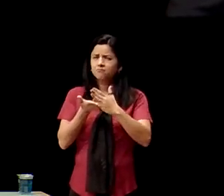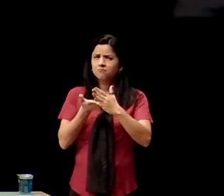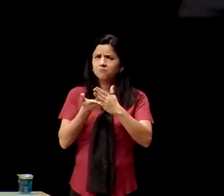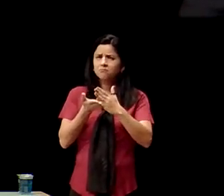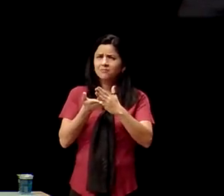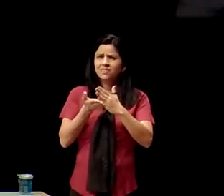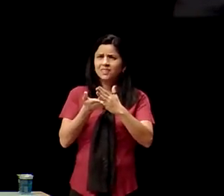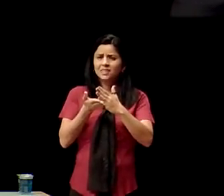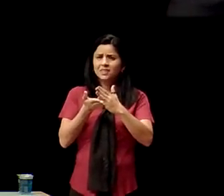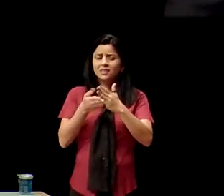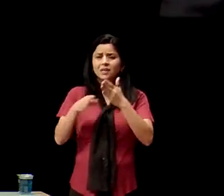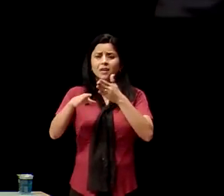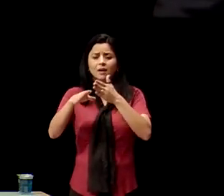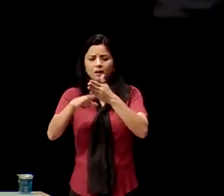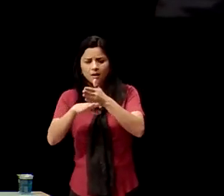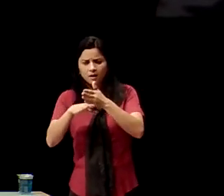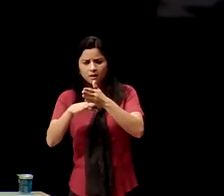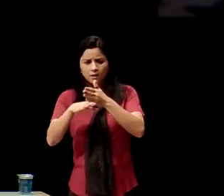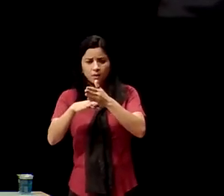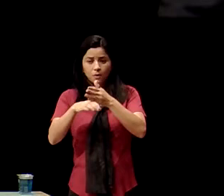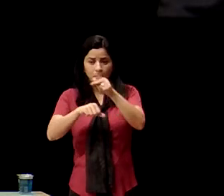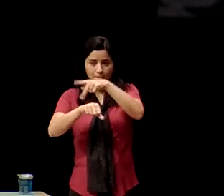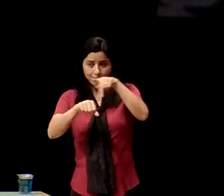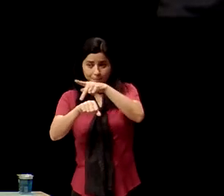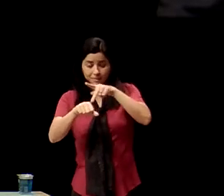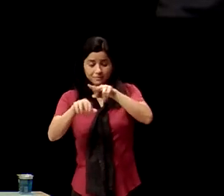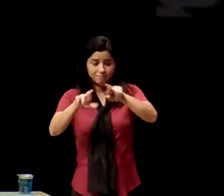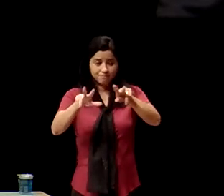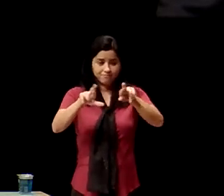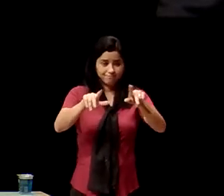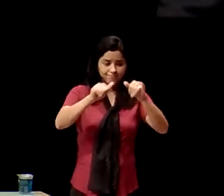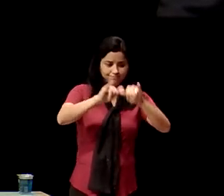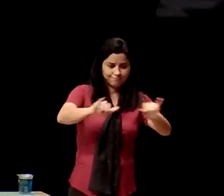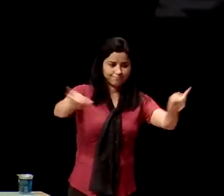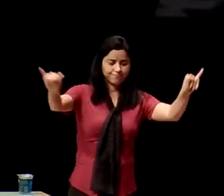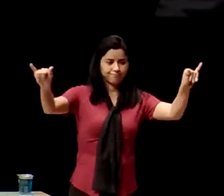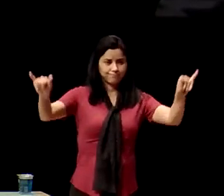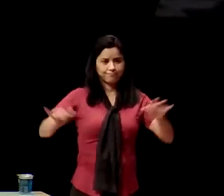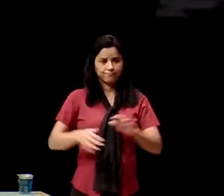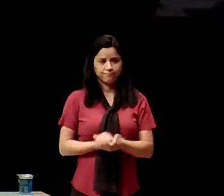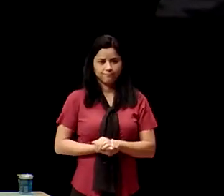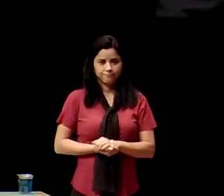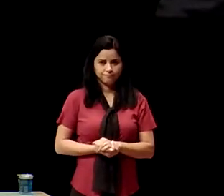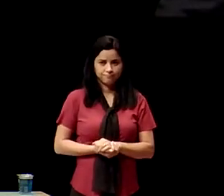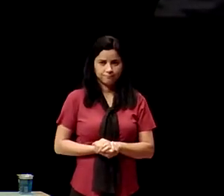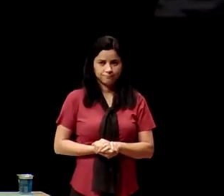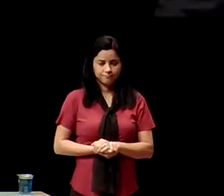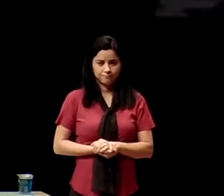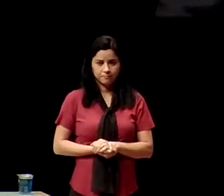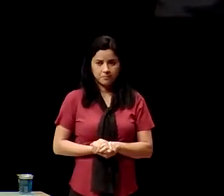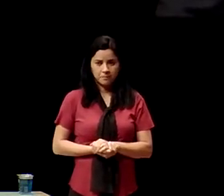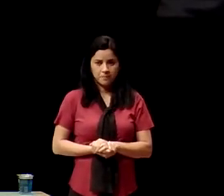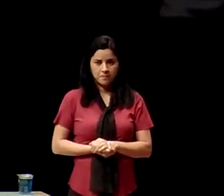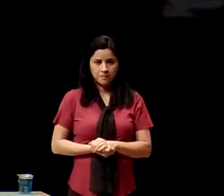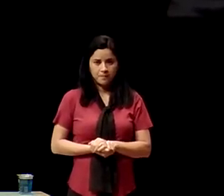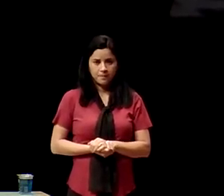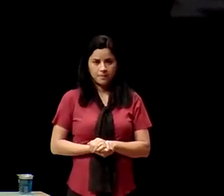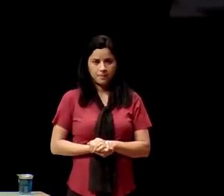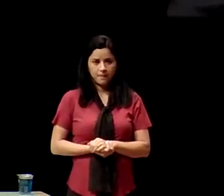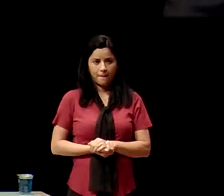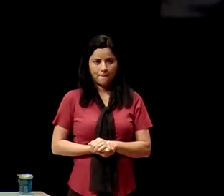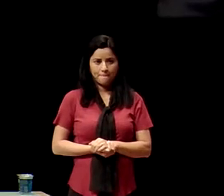de muitos países diferentes. With reference to